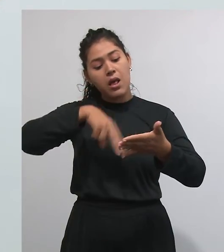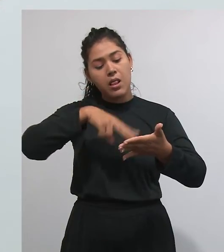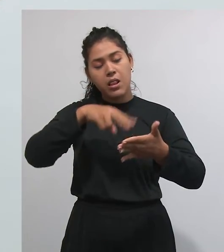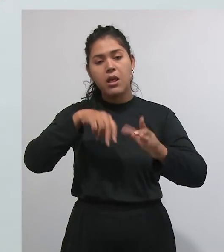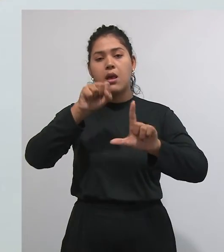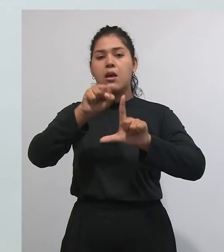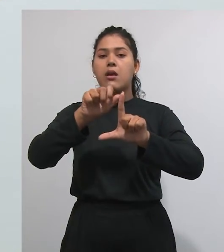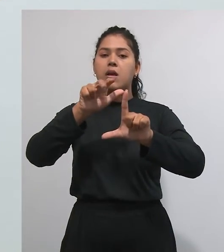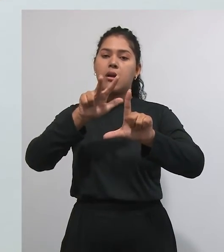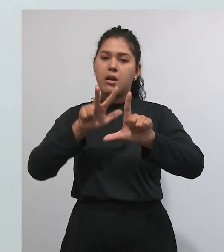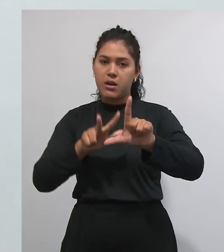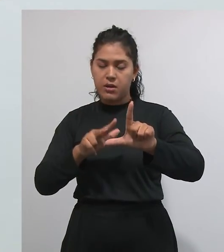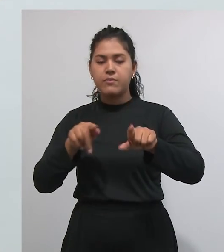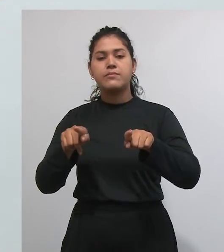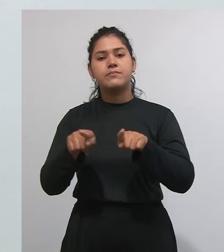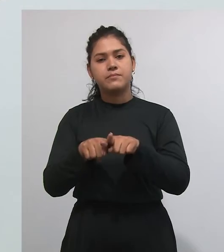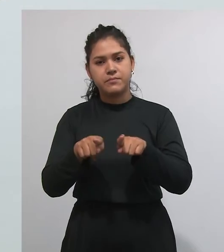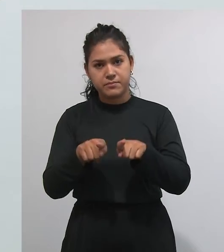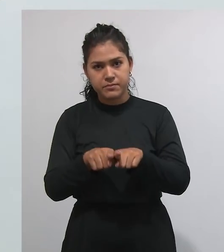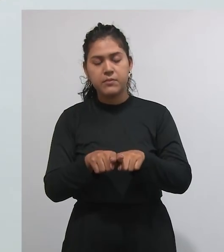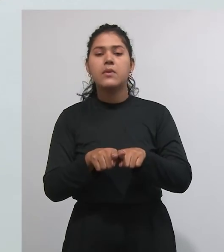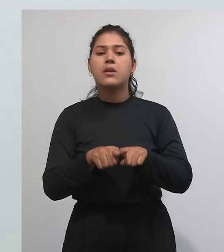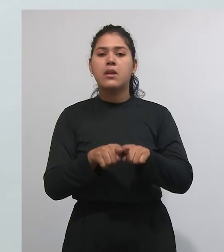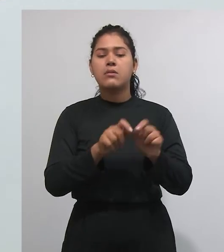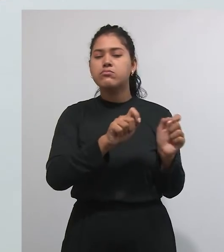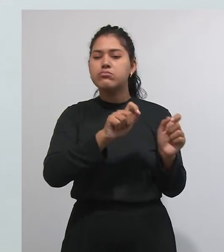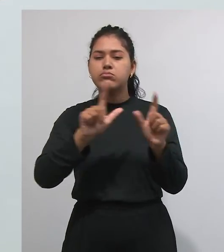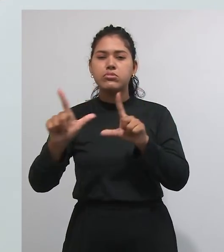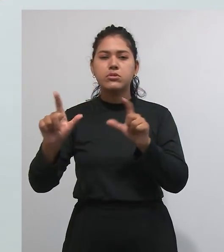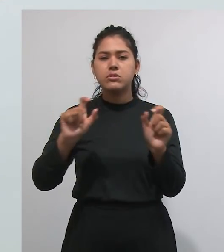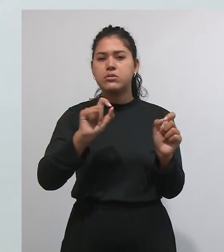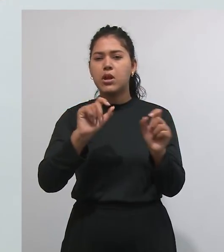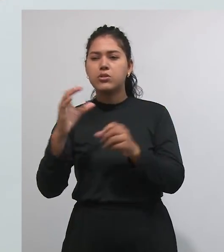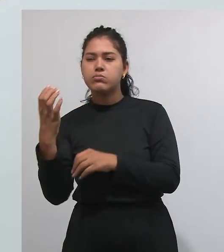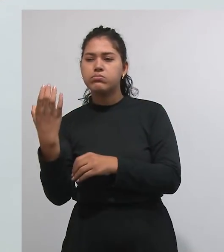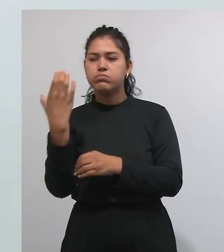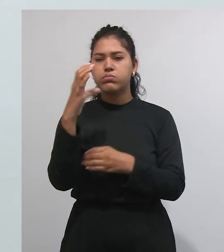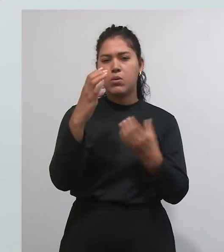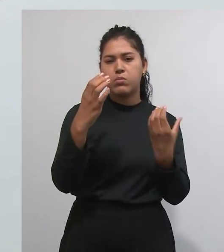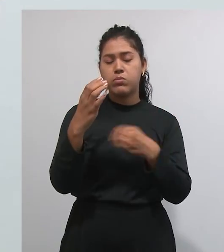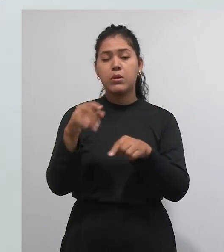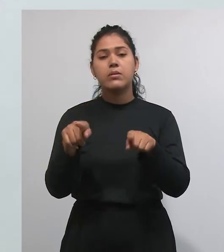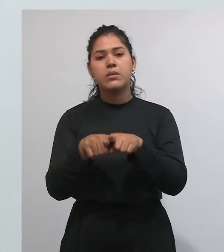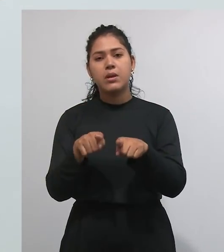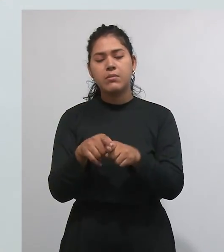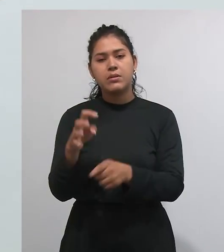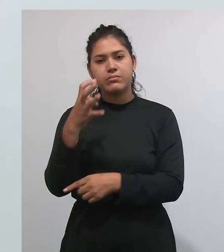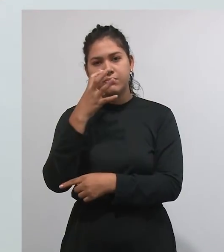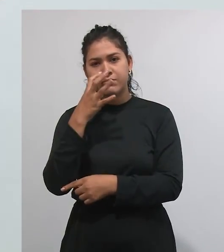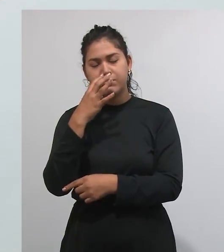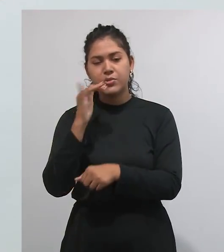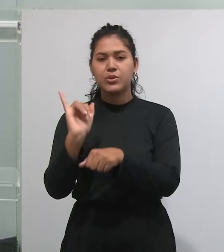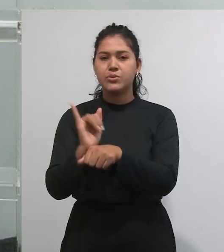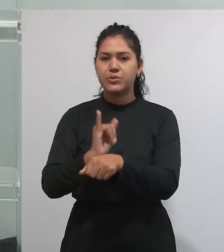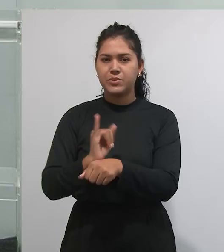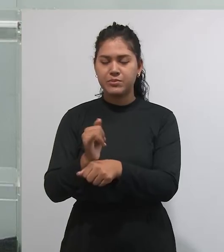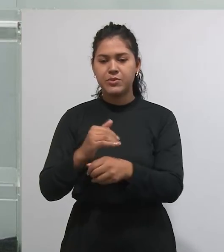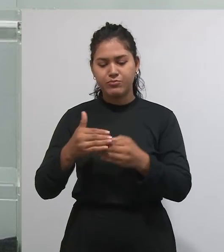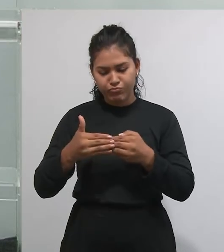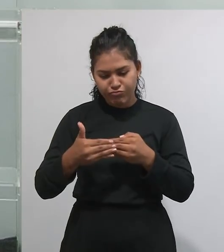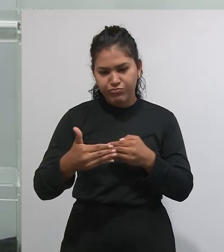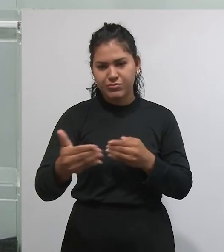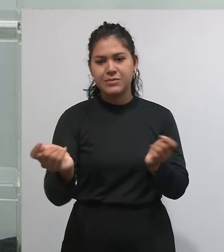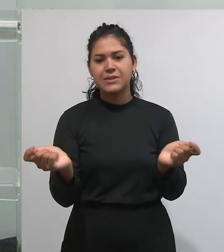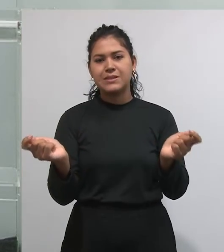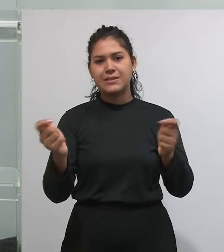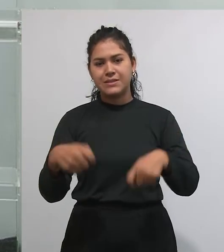que estão disponíveis no ambiente virtual, acesse as nossas apresentações, assista os demais episódios e segue reto